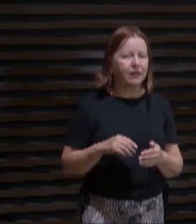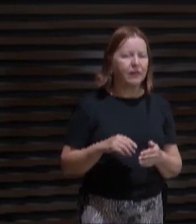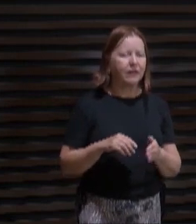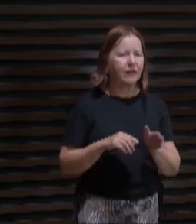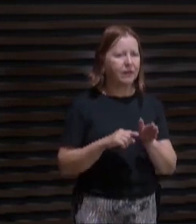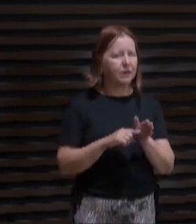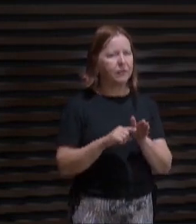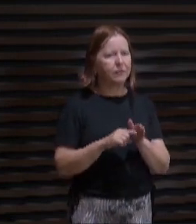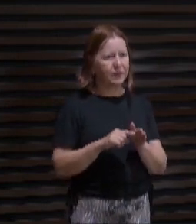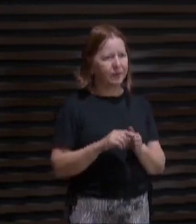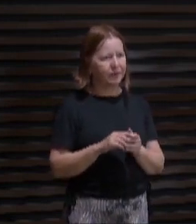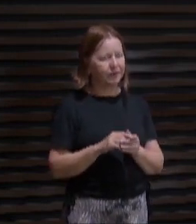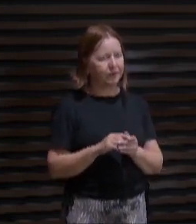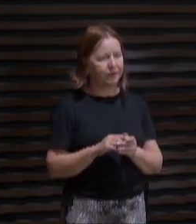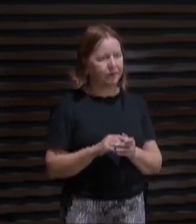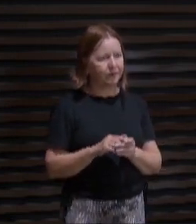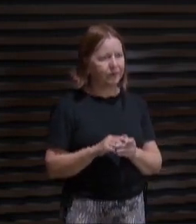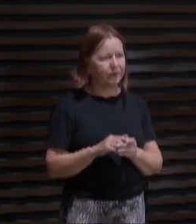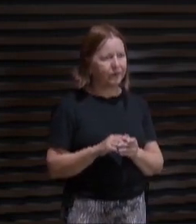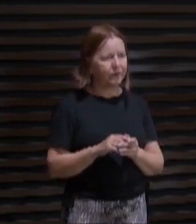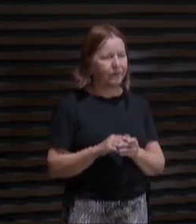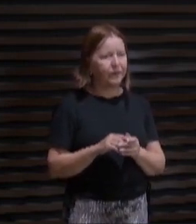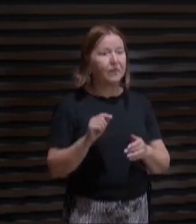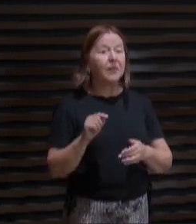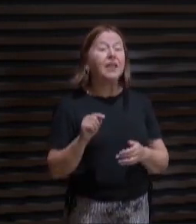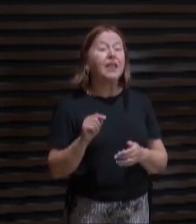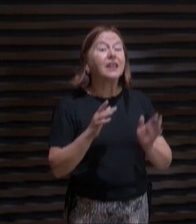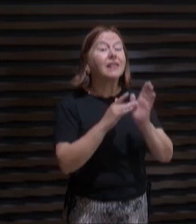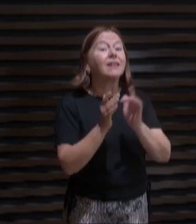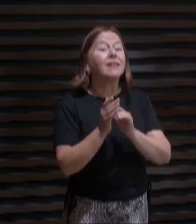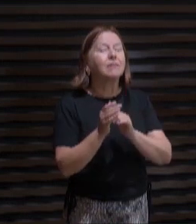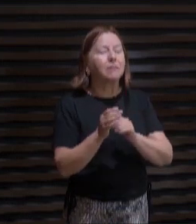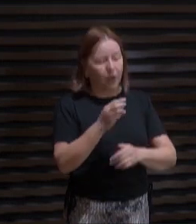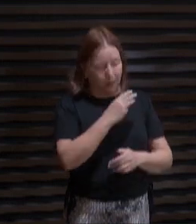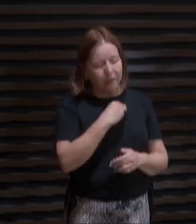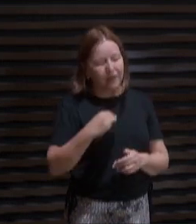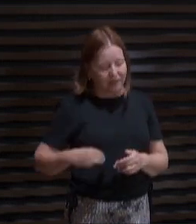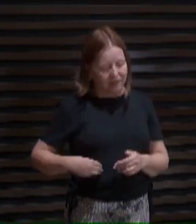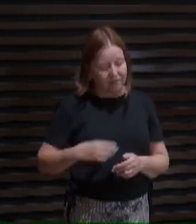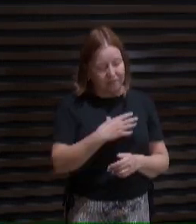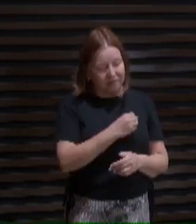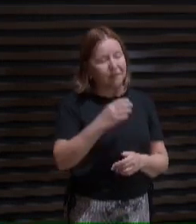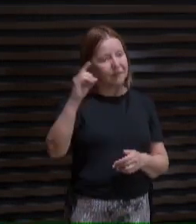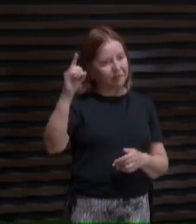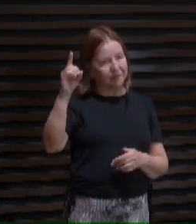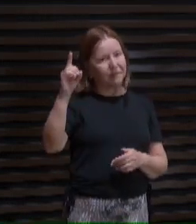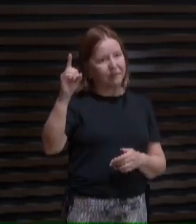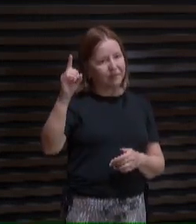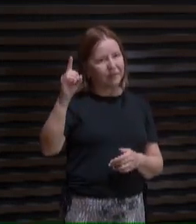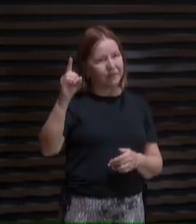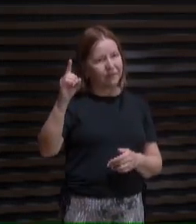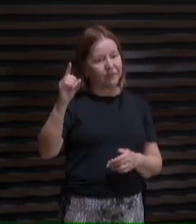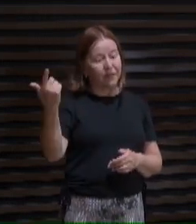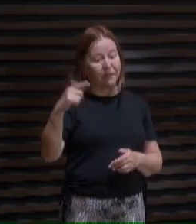Aí ele disse: o cara é o Messias, o Filho de Deus, que veio